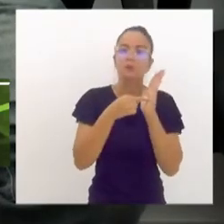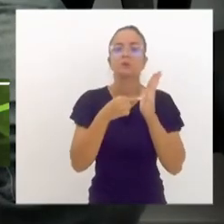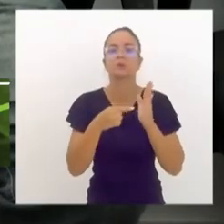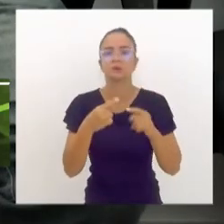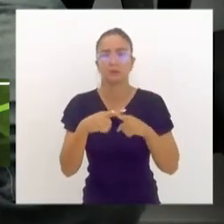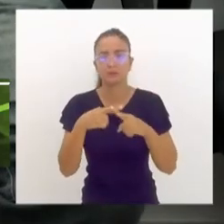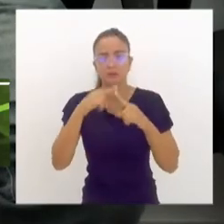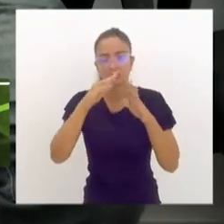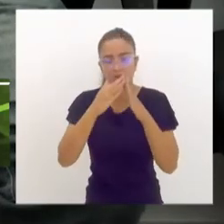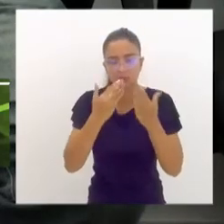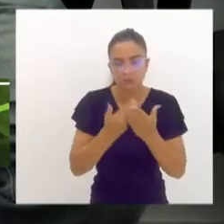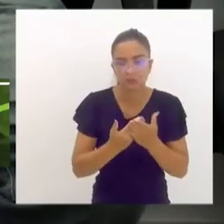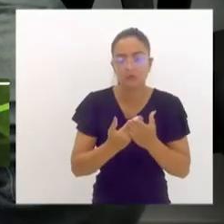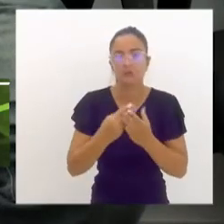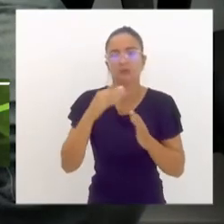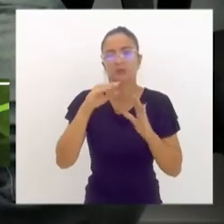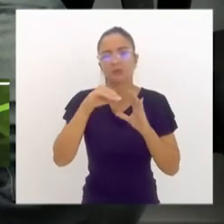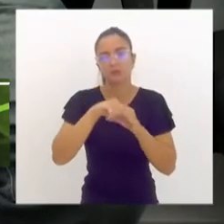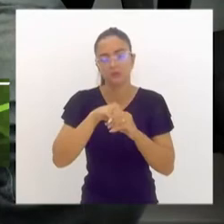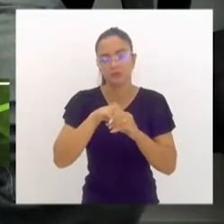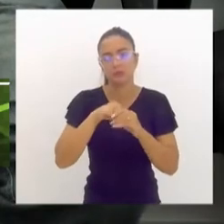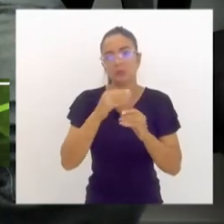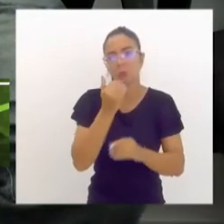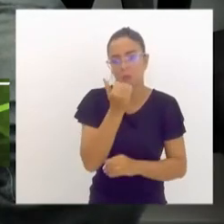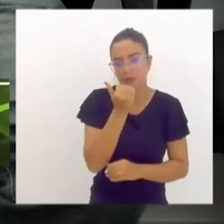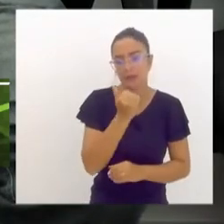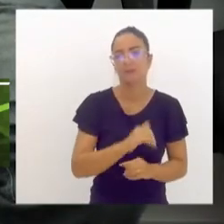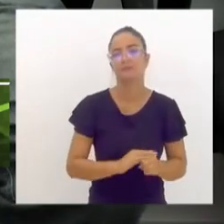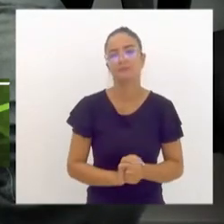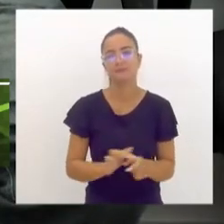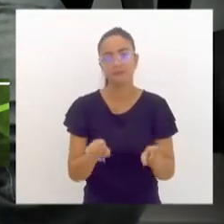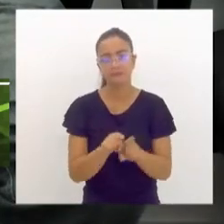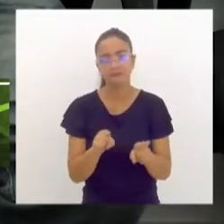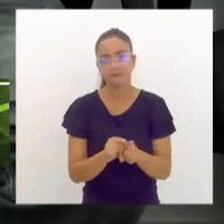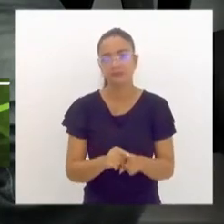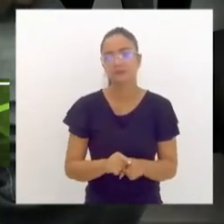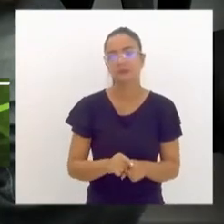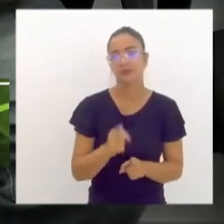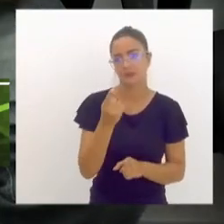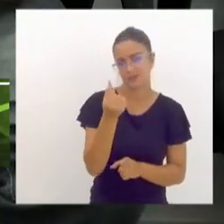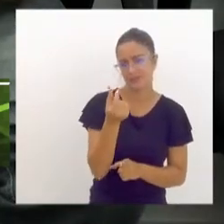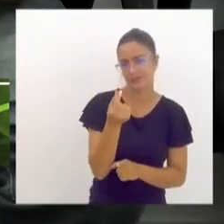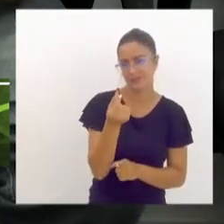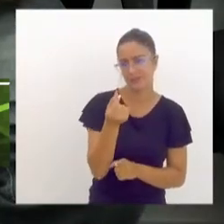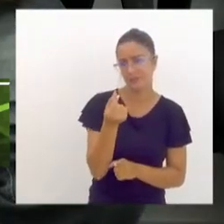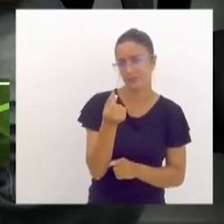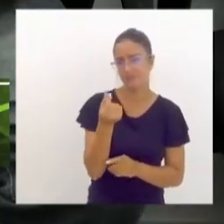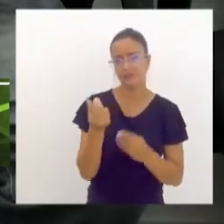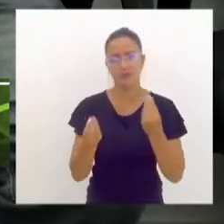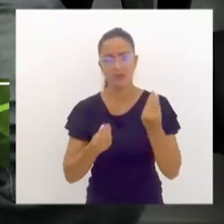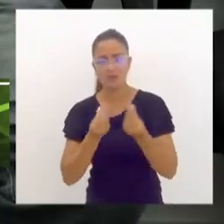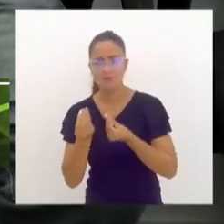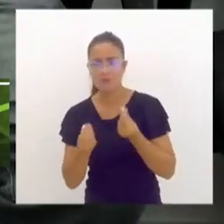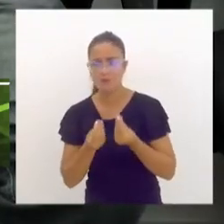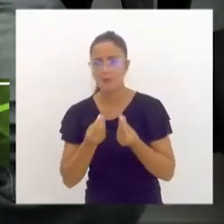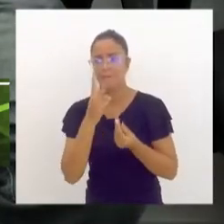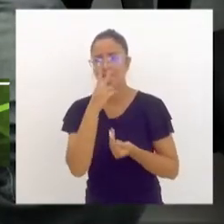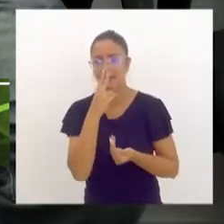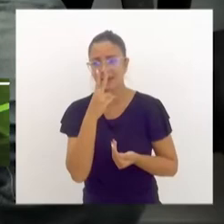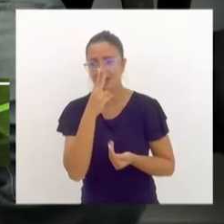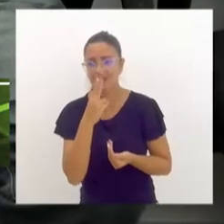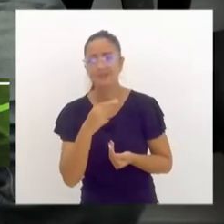alimentação escolar, com relação à per capita, que é muito pequena e não cobre os